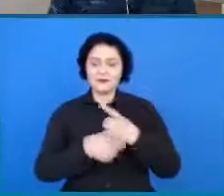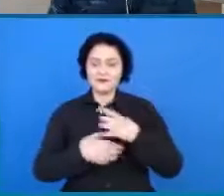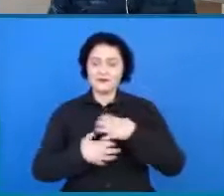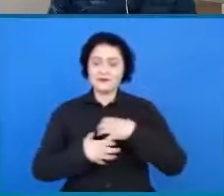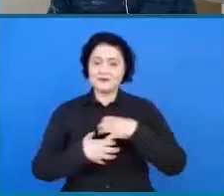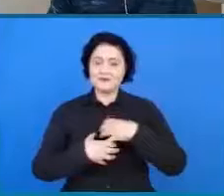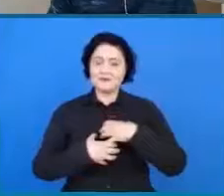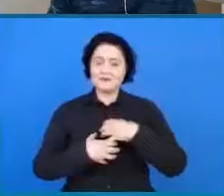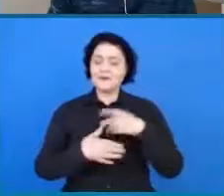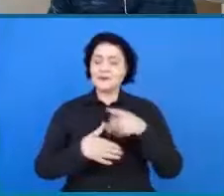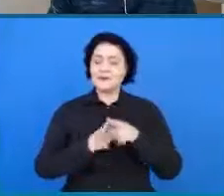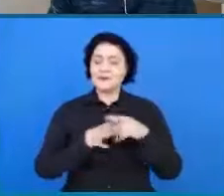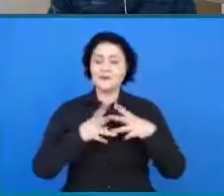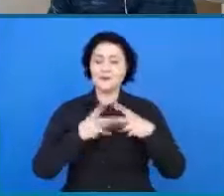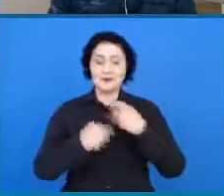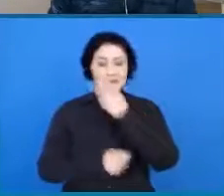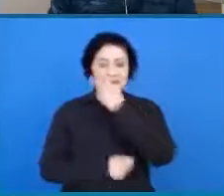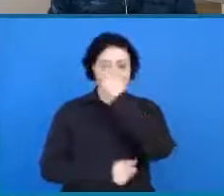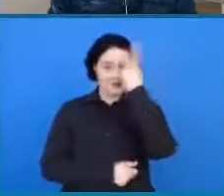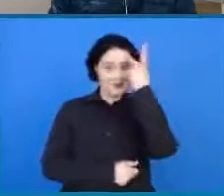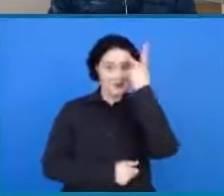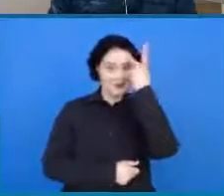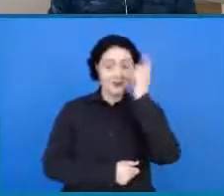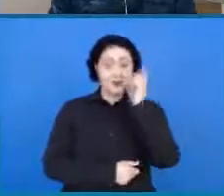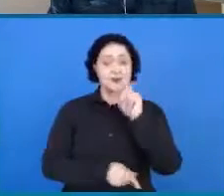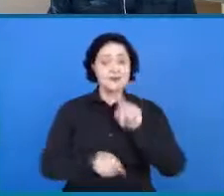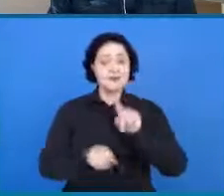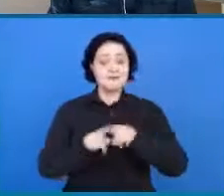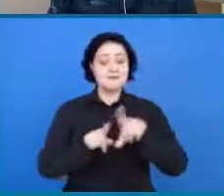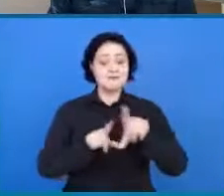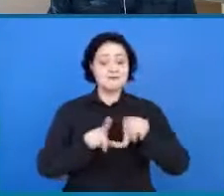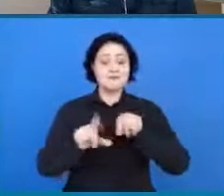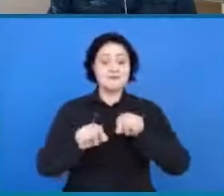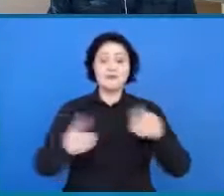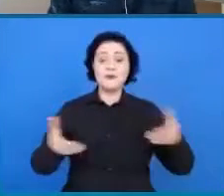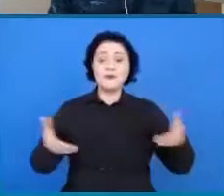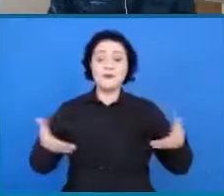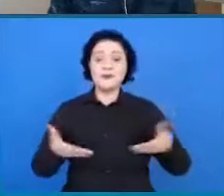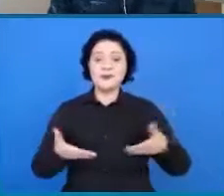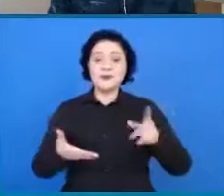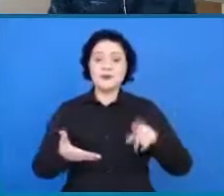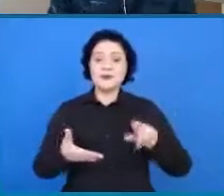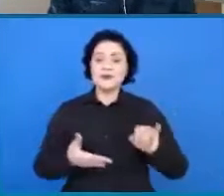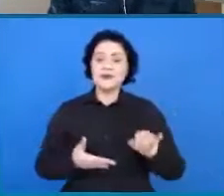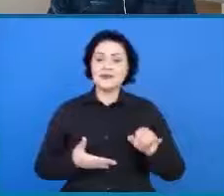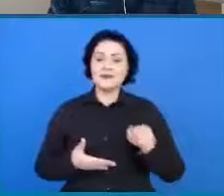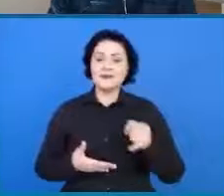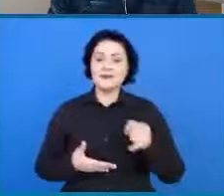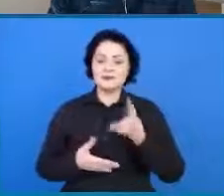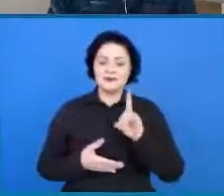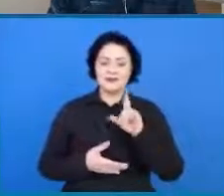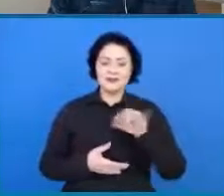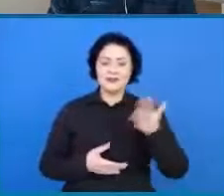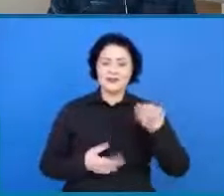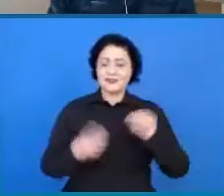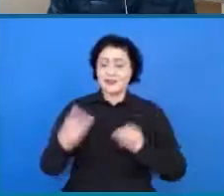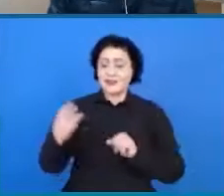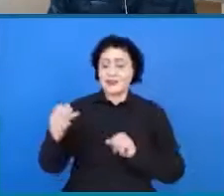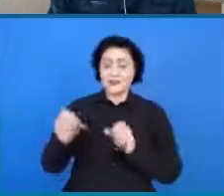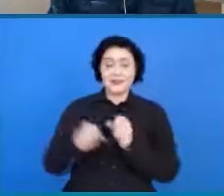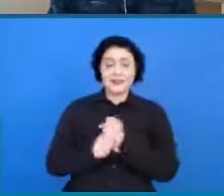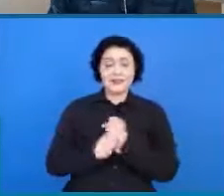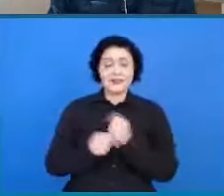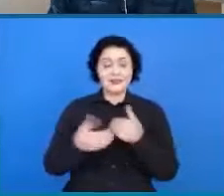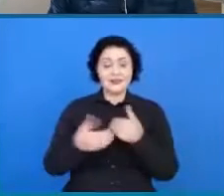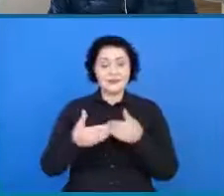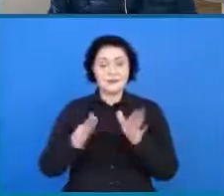simpatia muito grande por todas as pessoas e o Que Nós escolhemos para hoje é aproveitar essa data de 30 anos e lançar